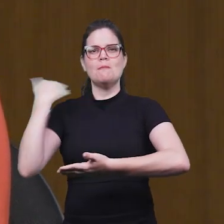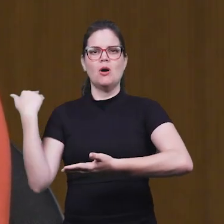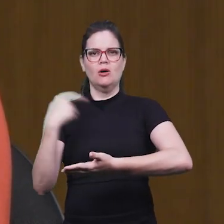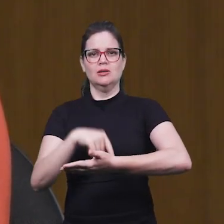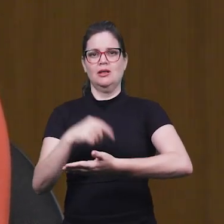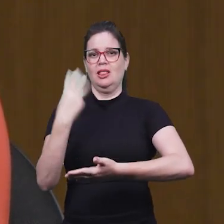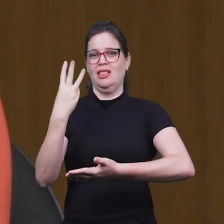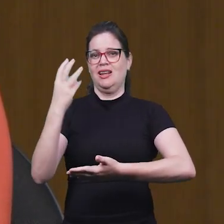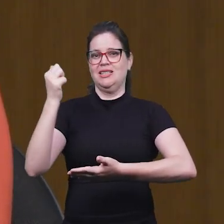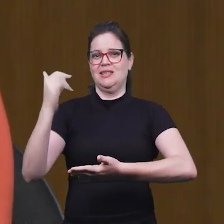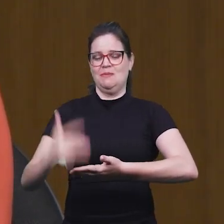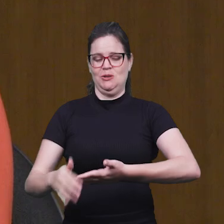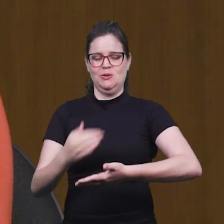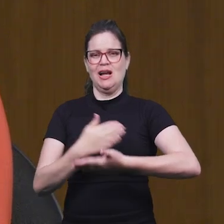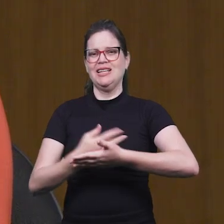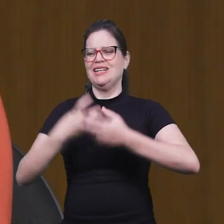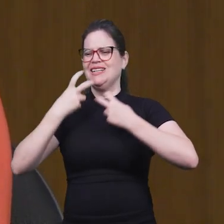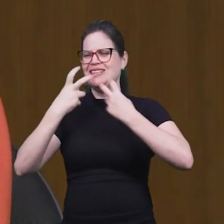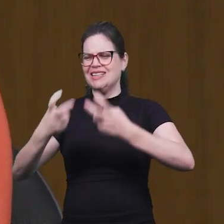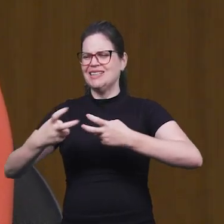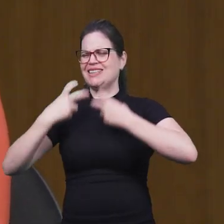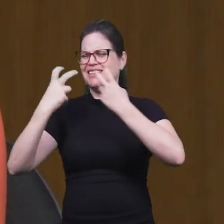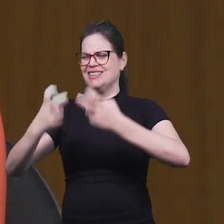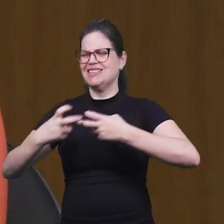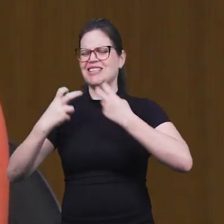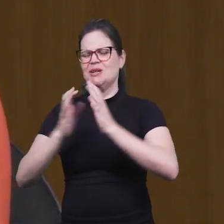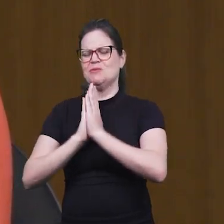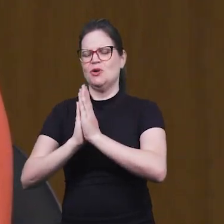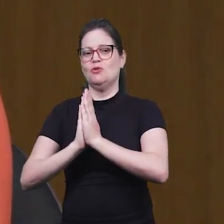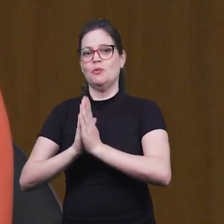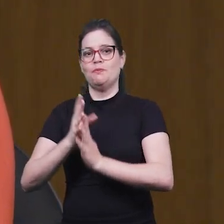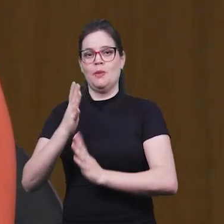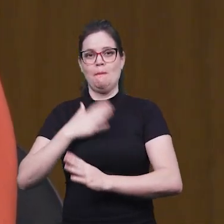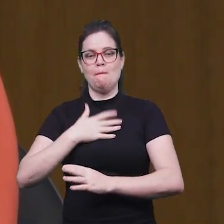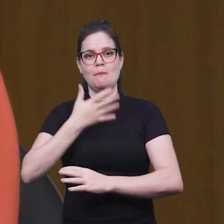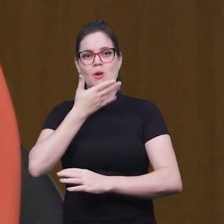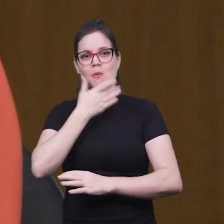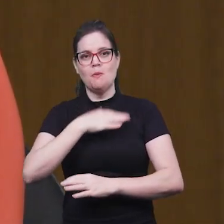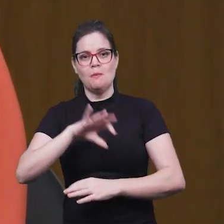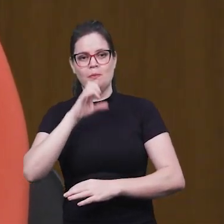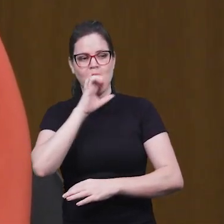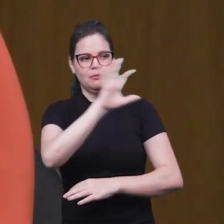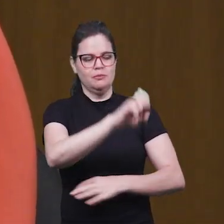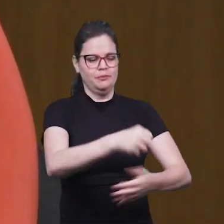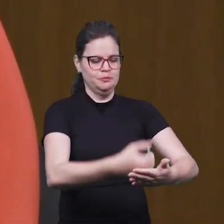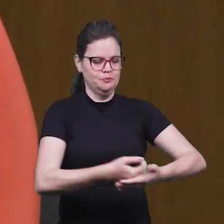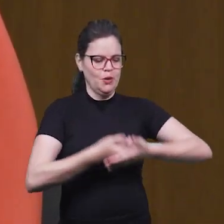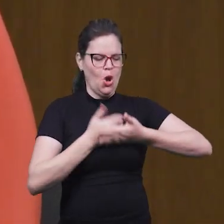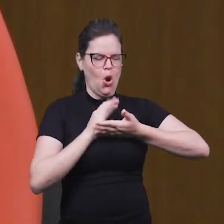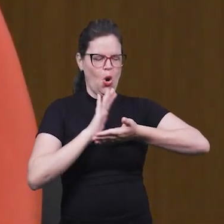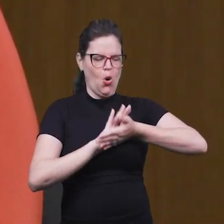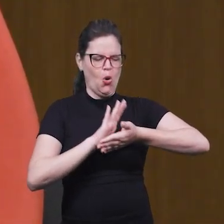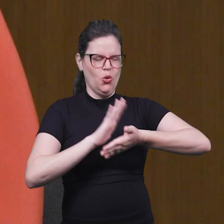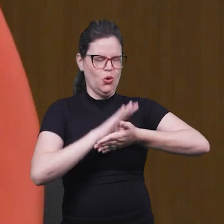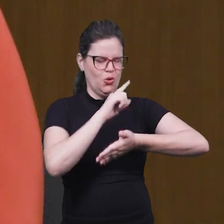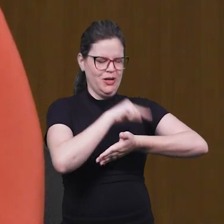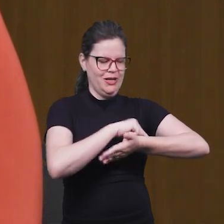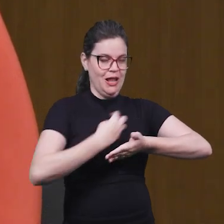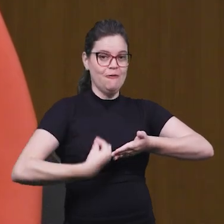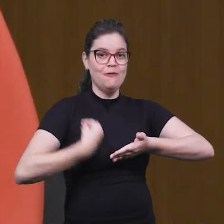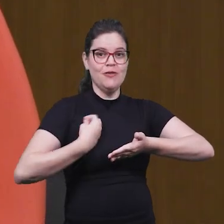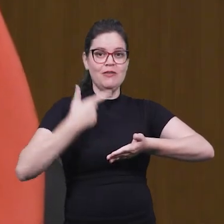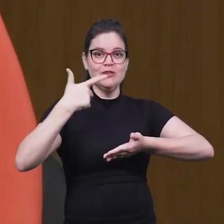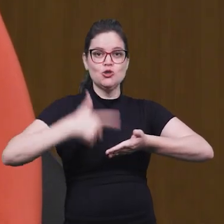pegou essa criança, orou e ela ressuscitou. Isso. Então, eu convivi com isso,